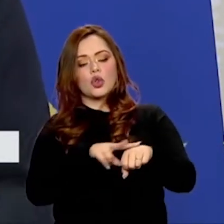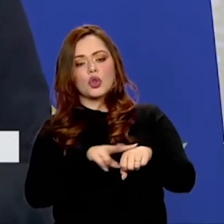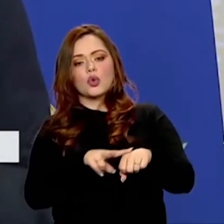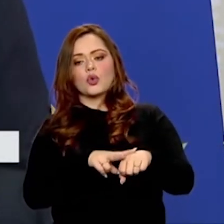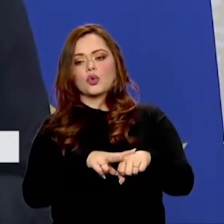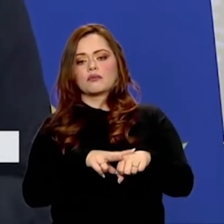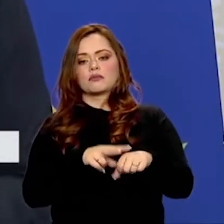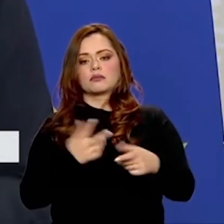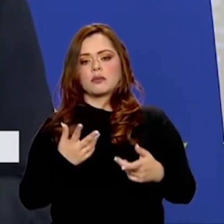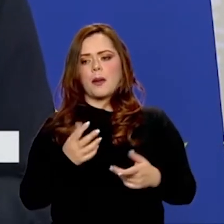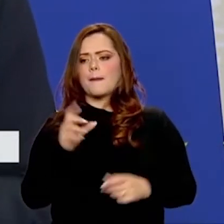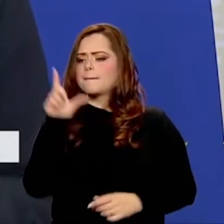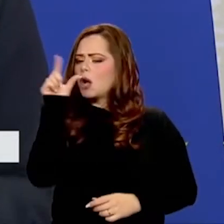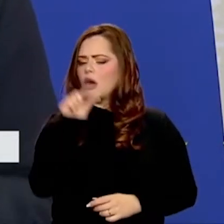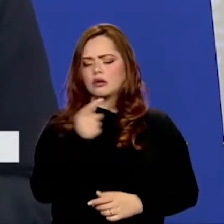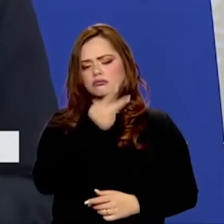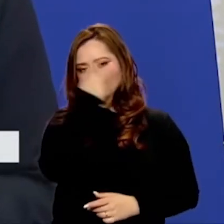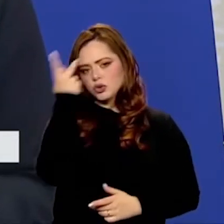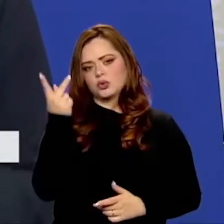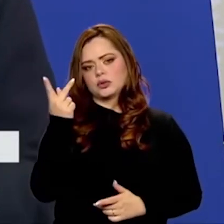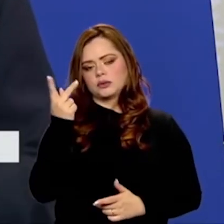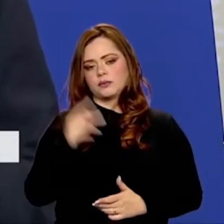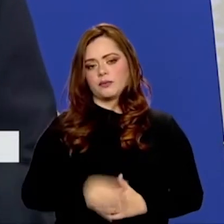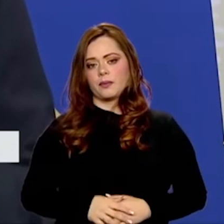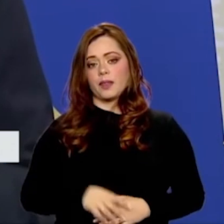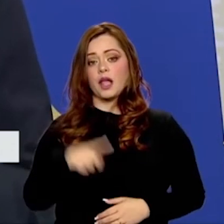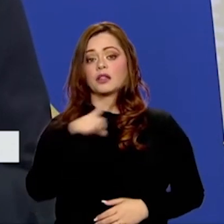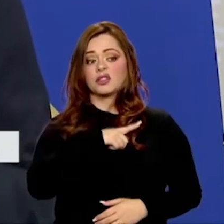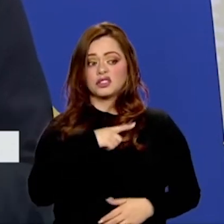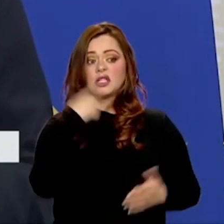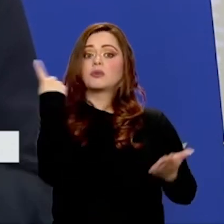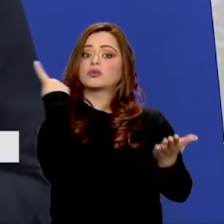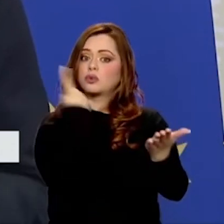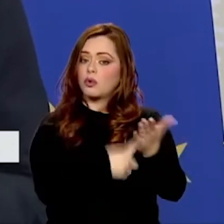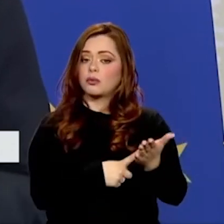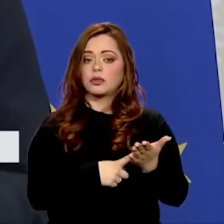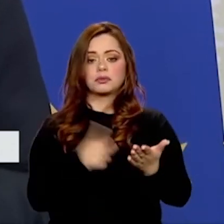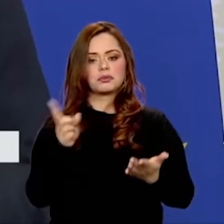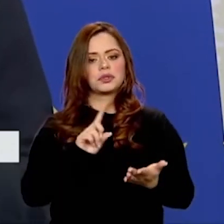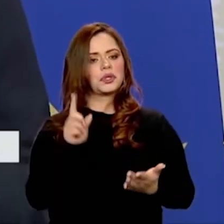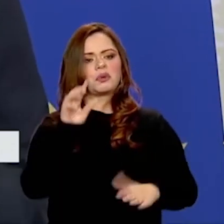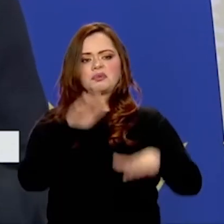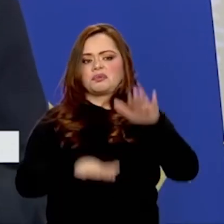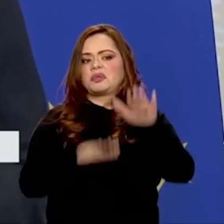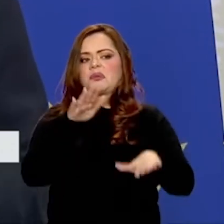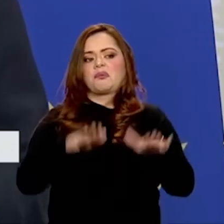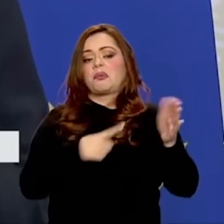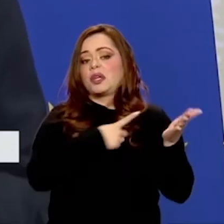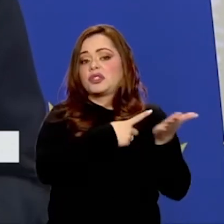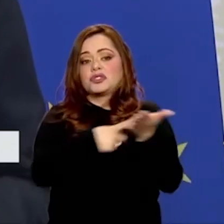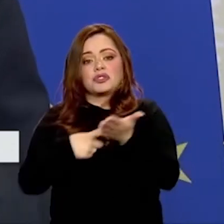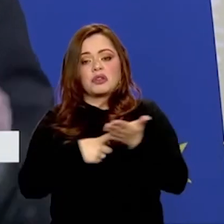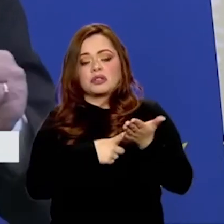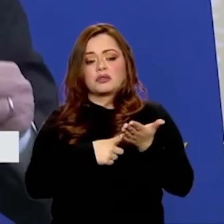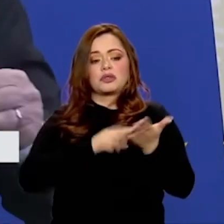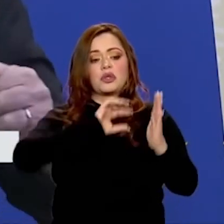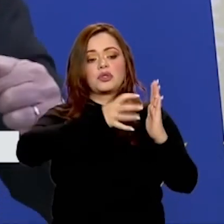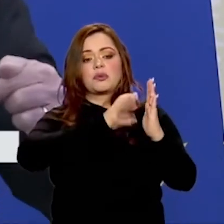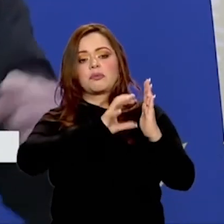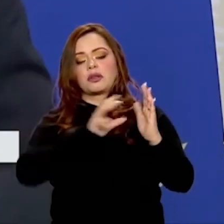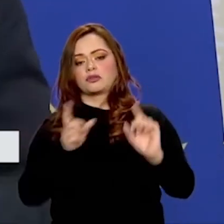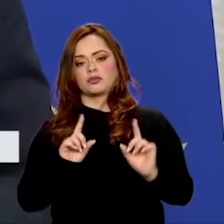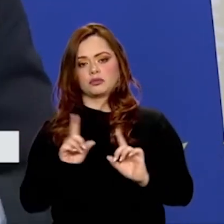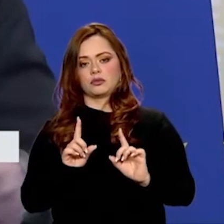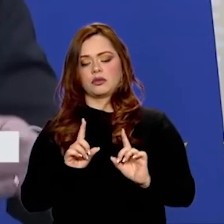nós. Pouca gente. Tá? Nós temos um compromisso que não depende de acordo interpartido. Nós temos um